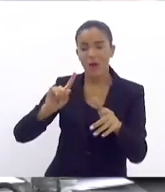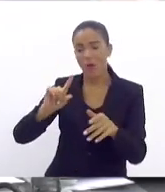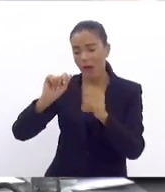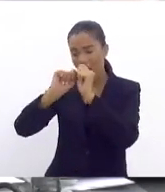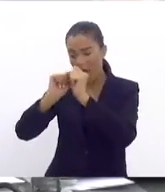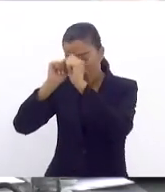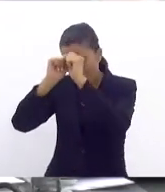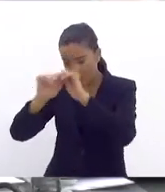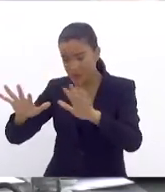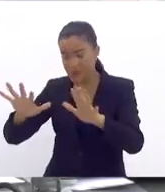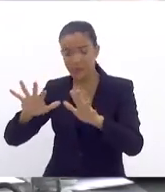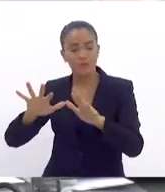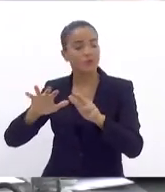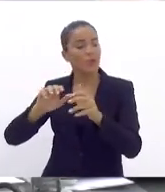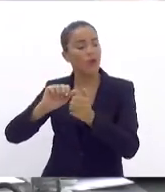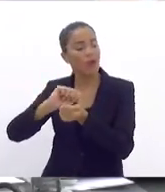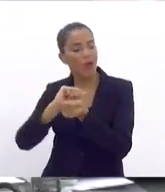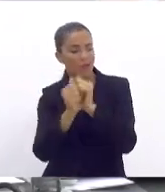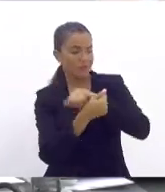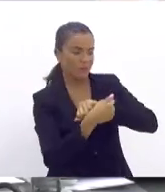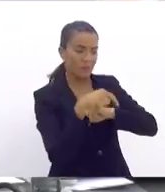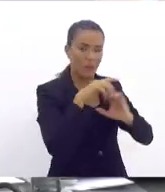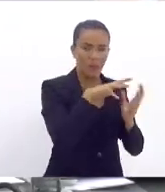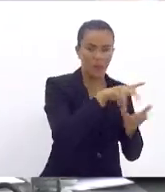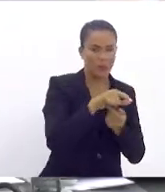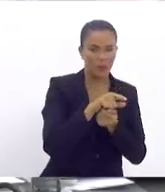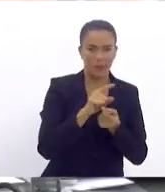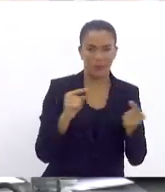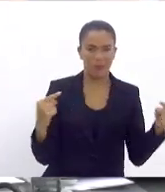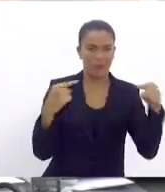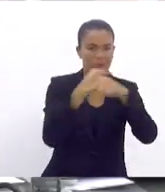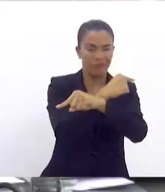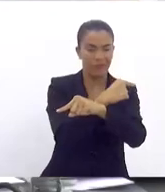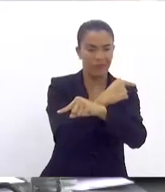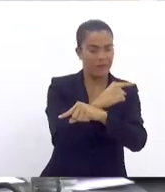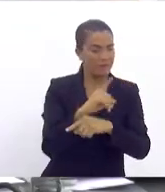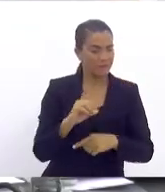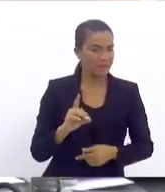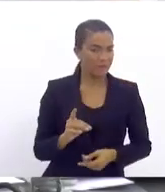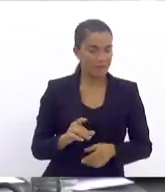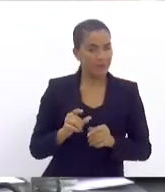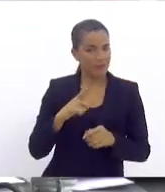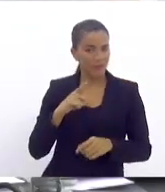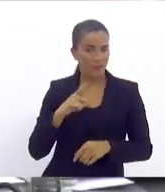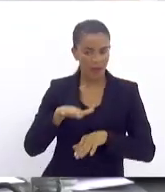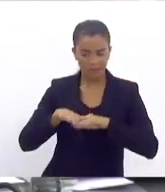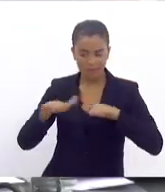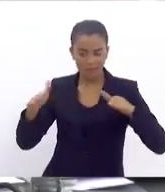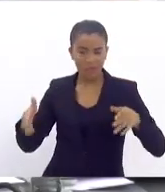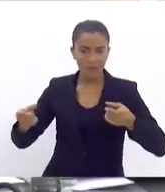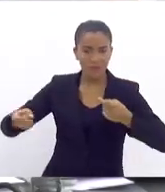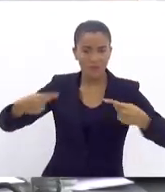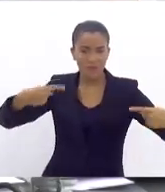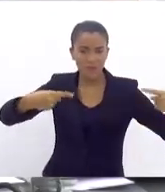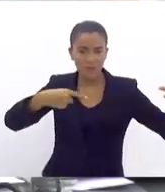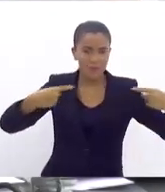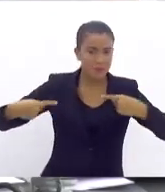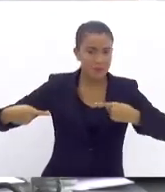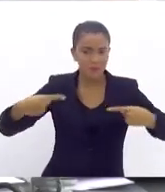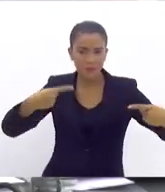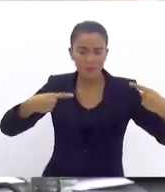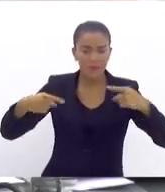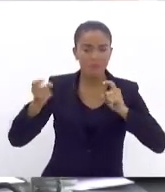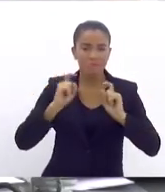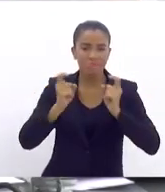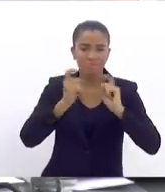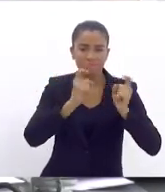mundo. Nós precisamos mudar essa mentalidade. É uma realidade que está sobre a mesa e que cada vez mais o conhecimento e a informação vai nos